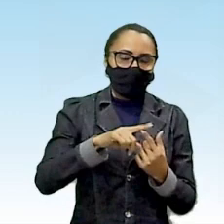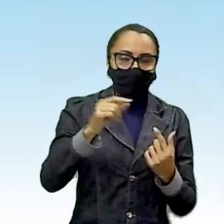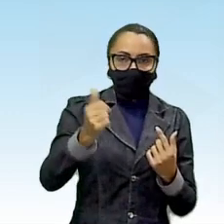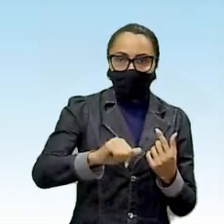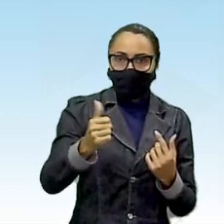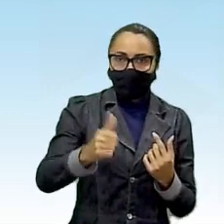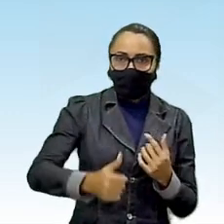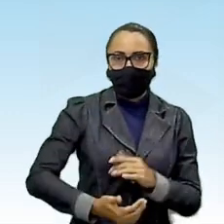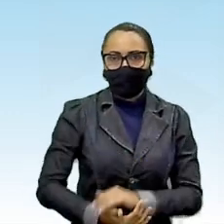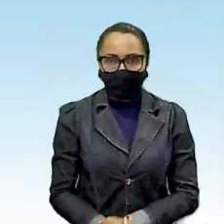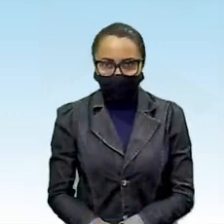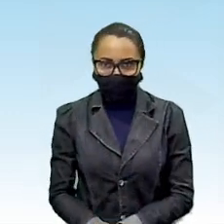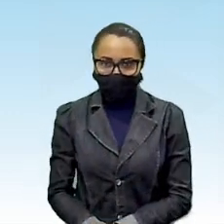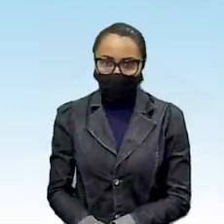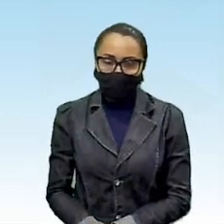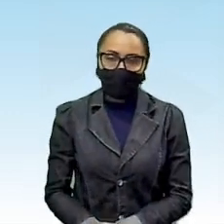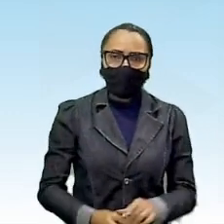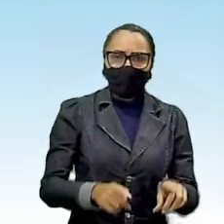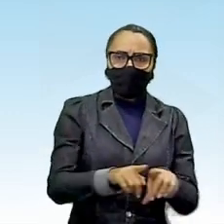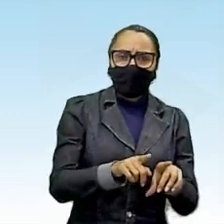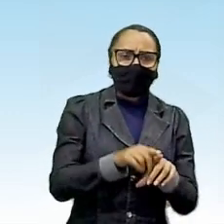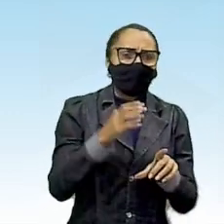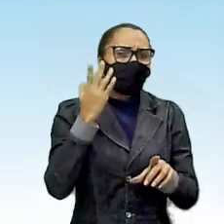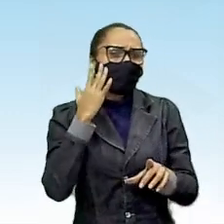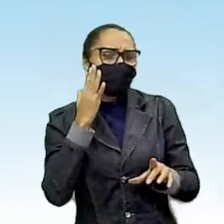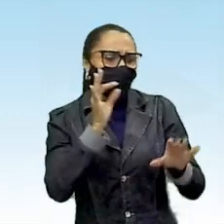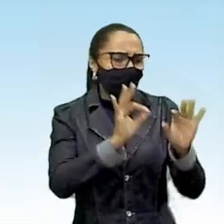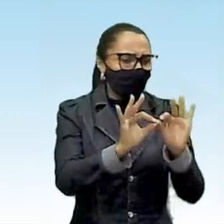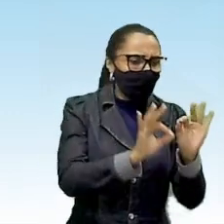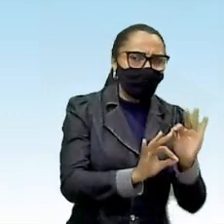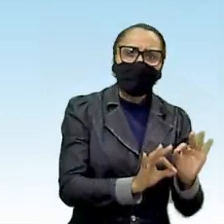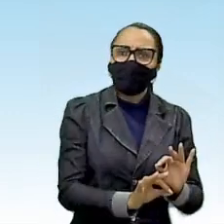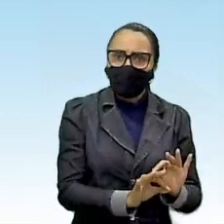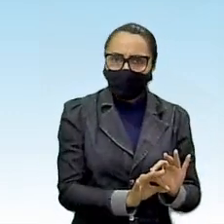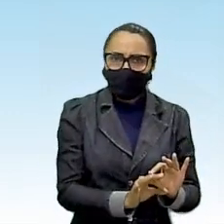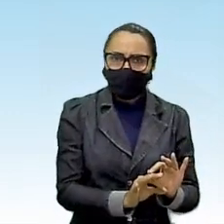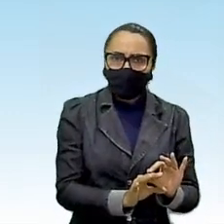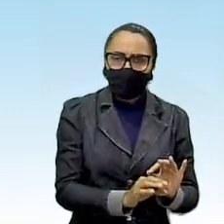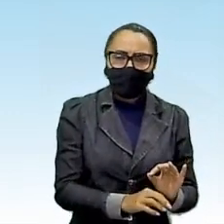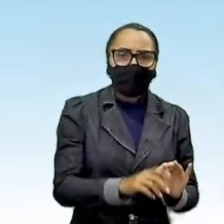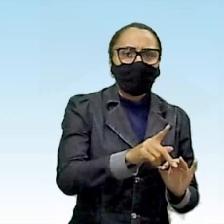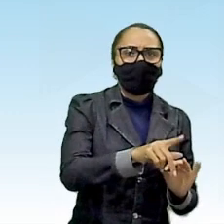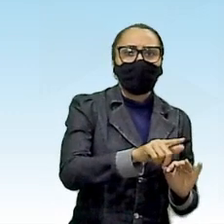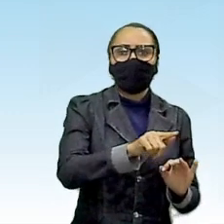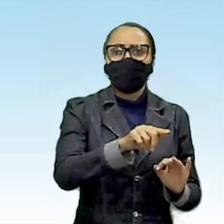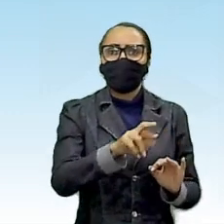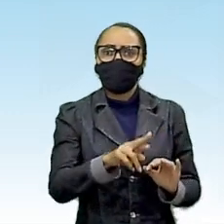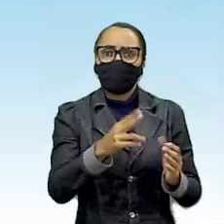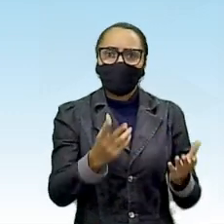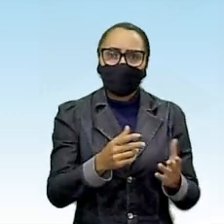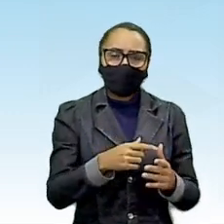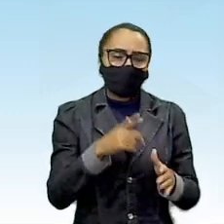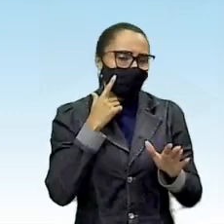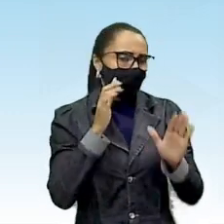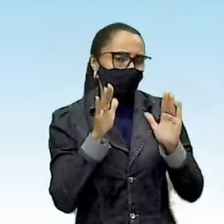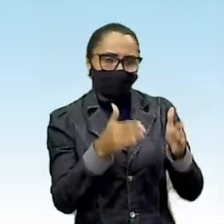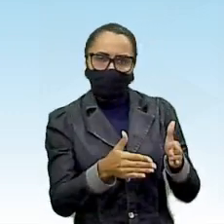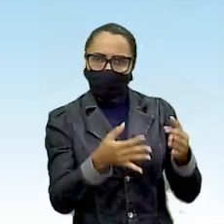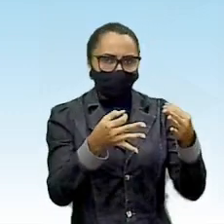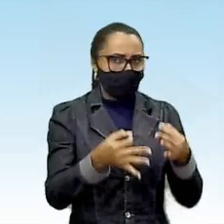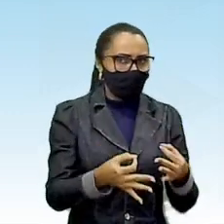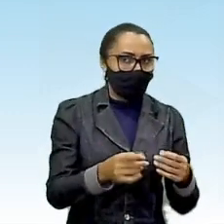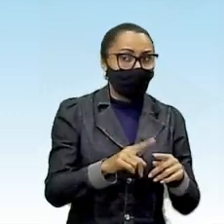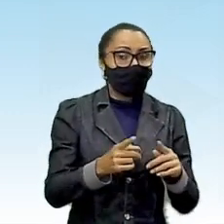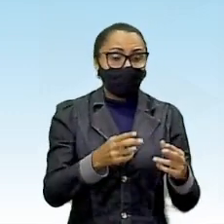avaliação. E aí também, quem é que elabora o PGR? Então, ele não especifica exatamente, mas